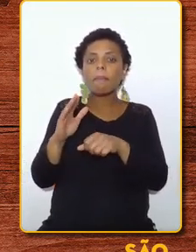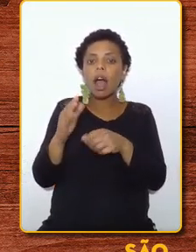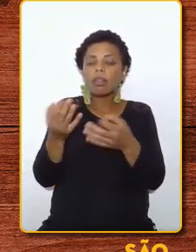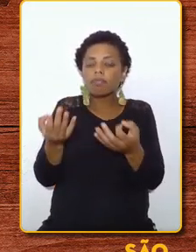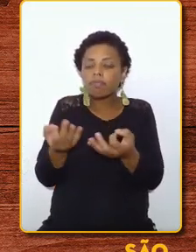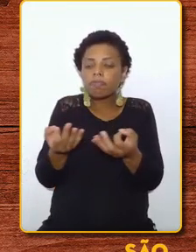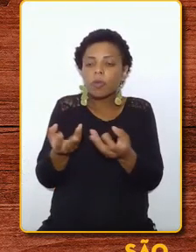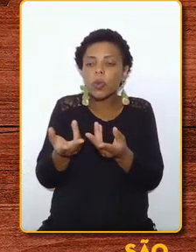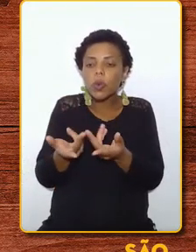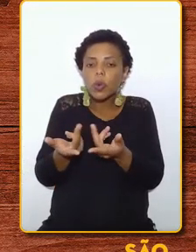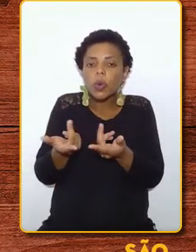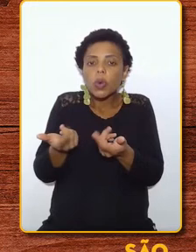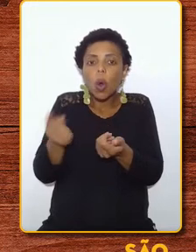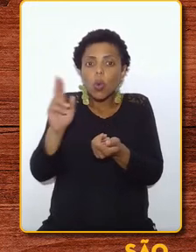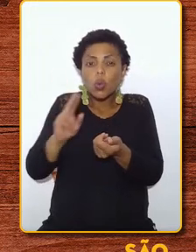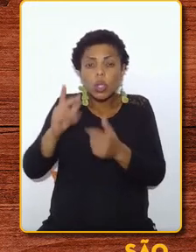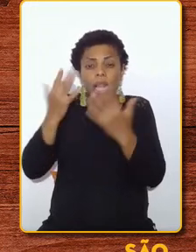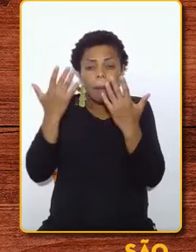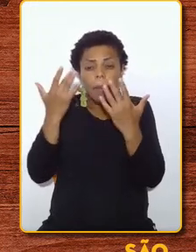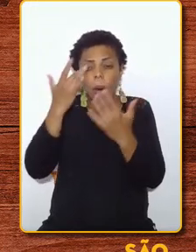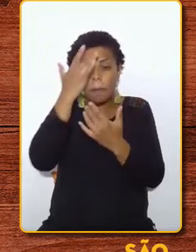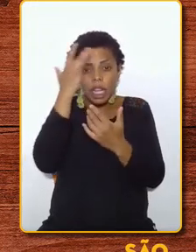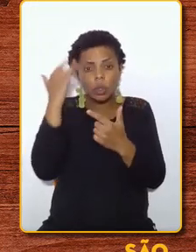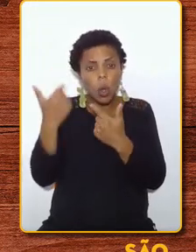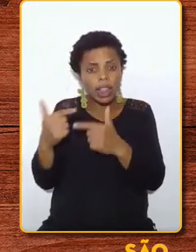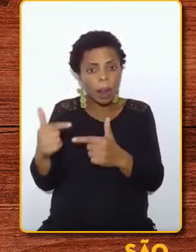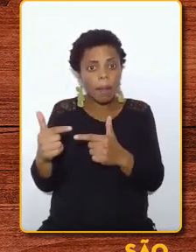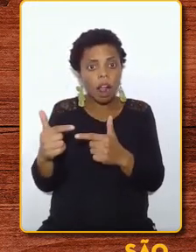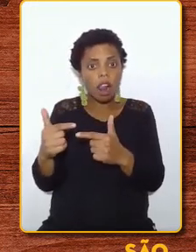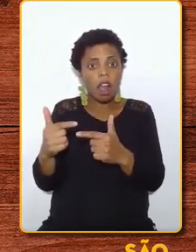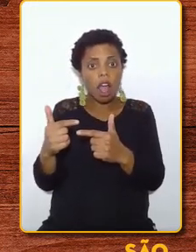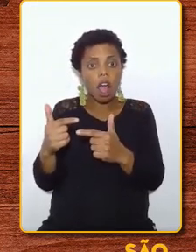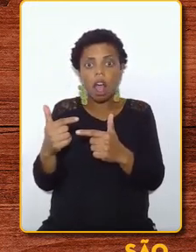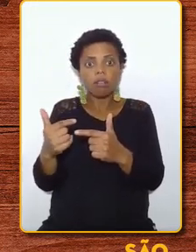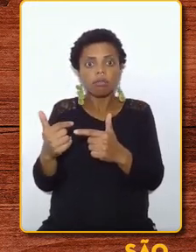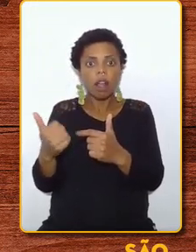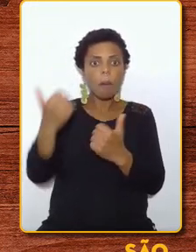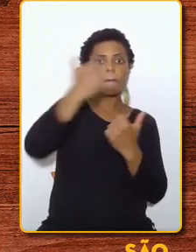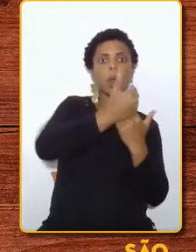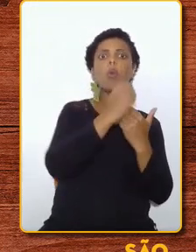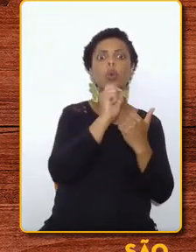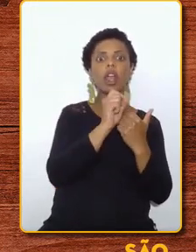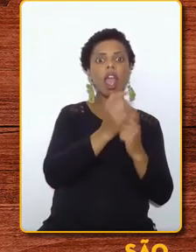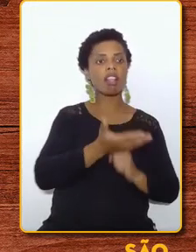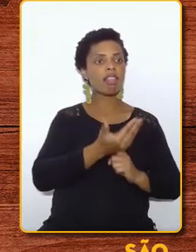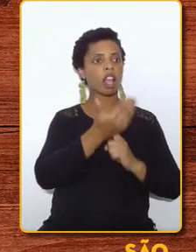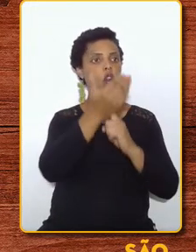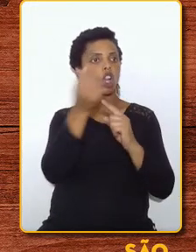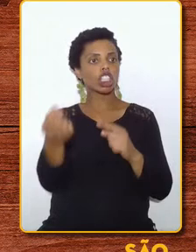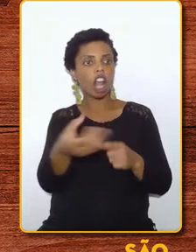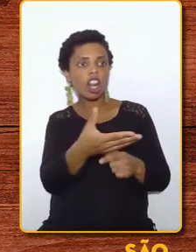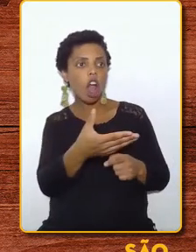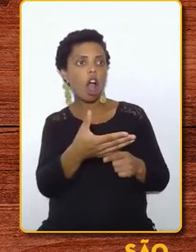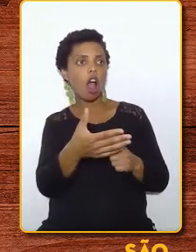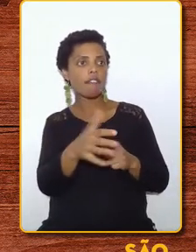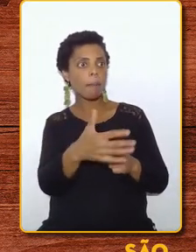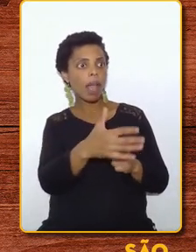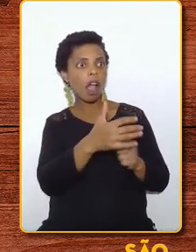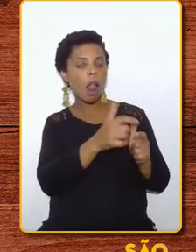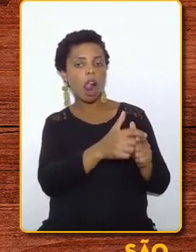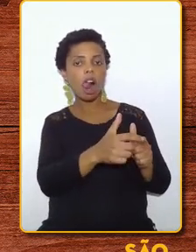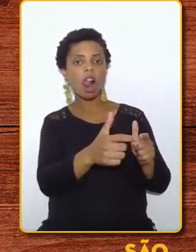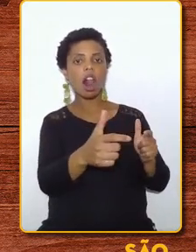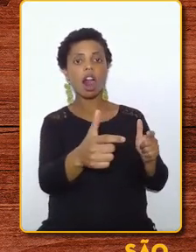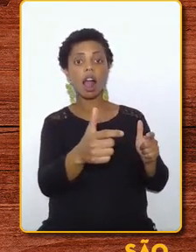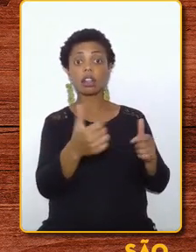espaço, né, para as modernas tecnologias, para a mecanização. Mudou a forma de produzir. E a agricultura